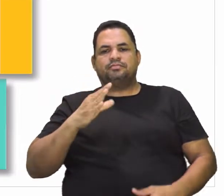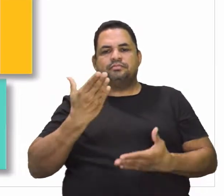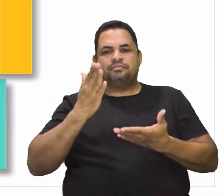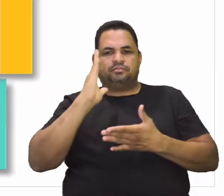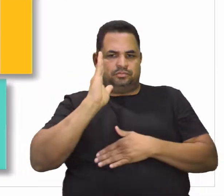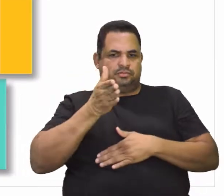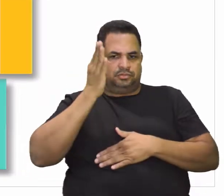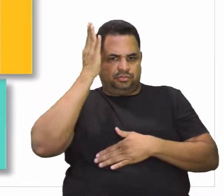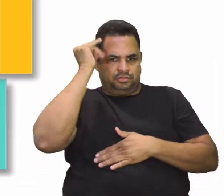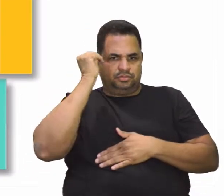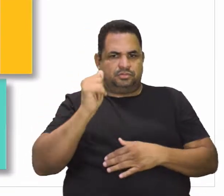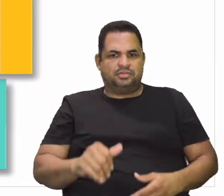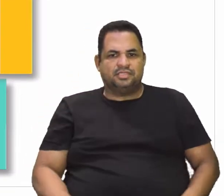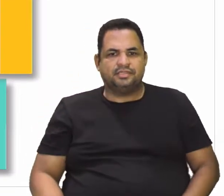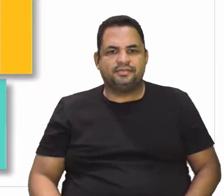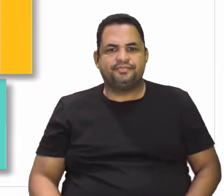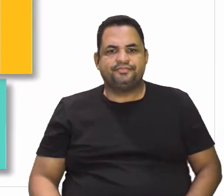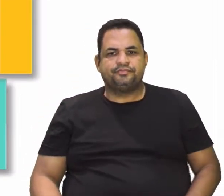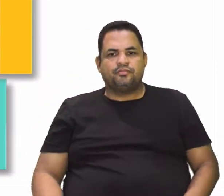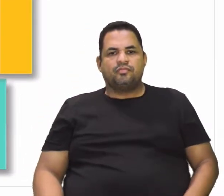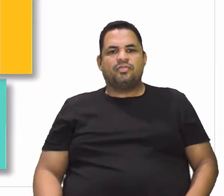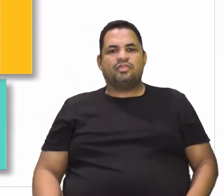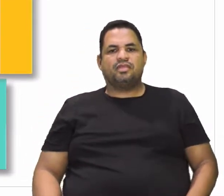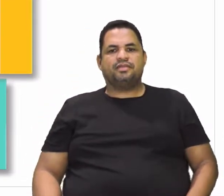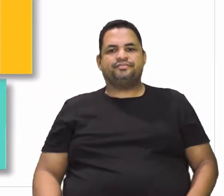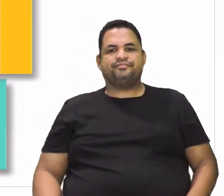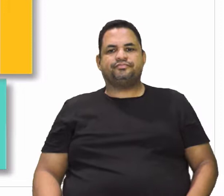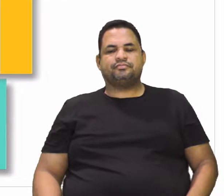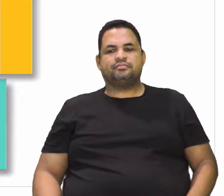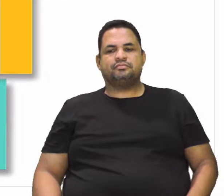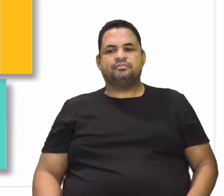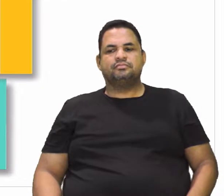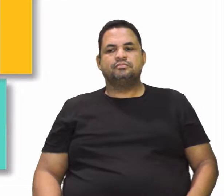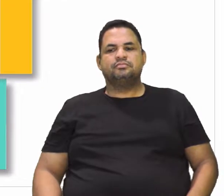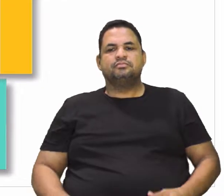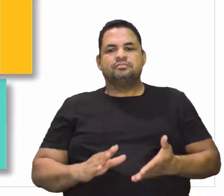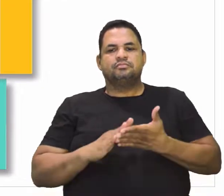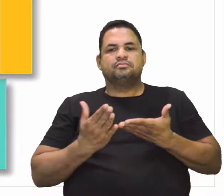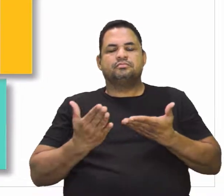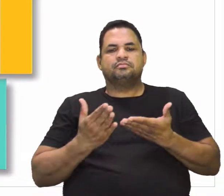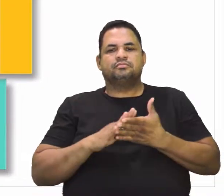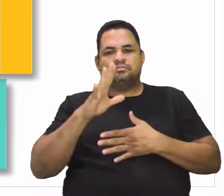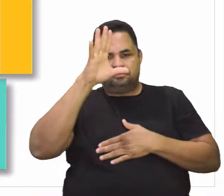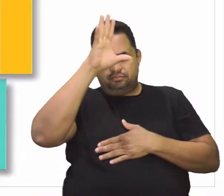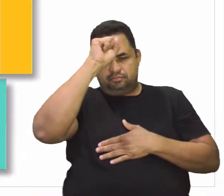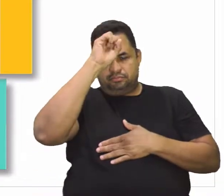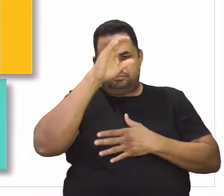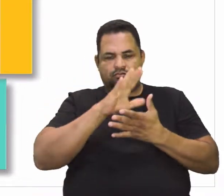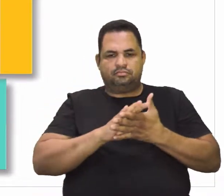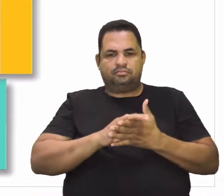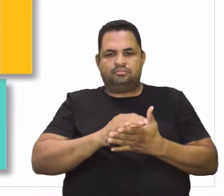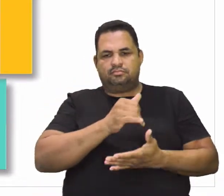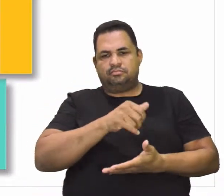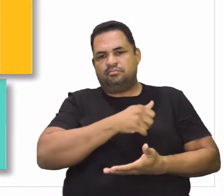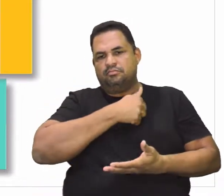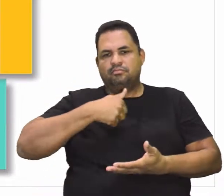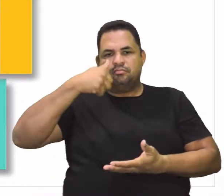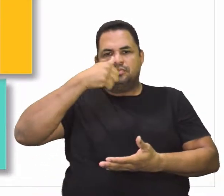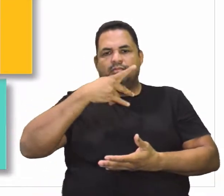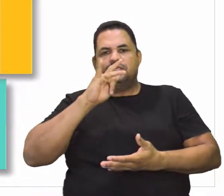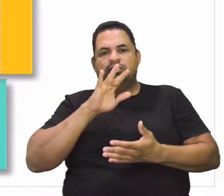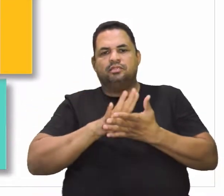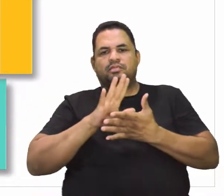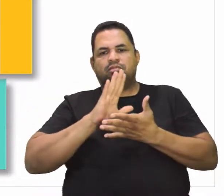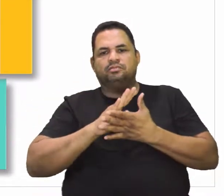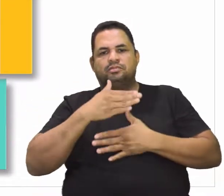informação? Não sabia dessa informação? Então siga nós para aprender melhor o Império Islâmico, a Península Arábica, a